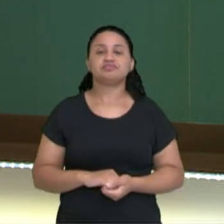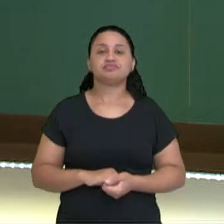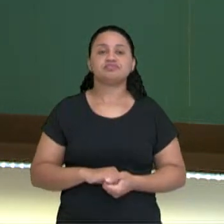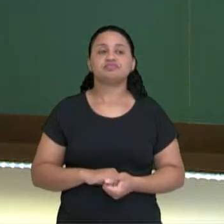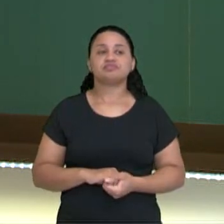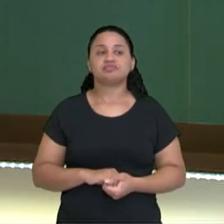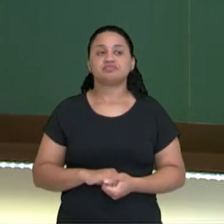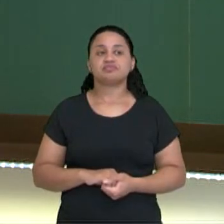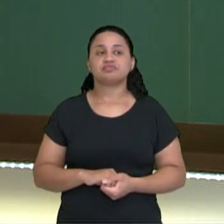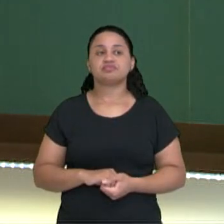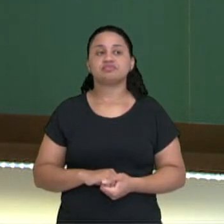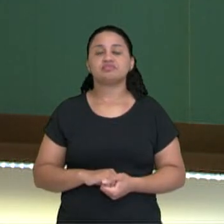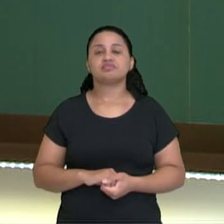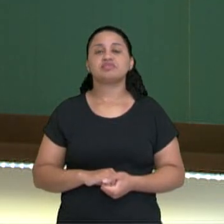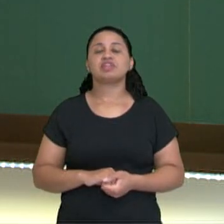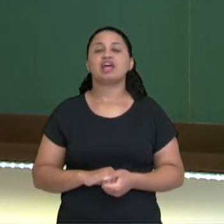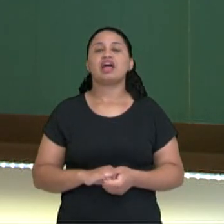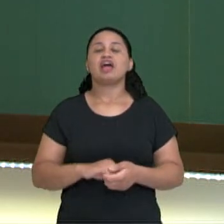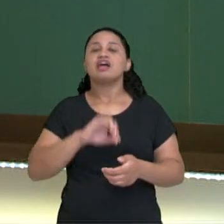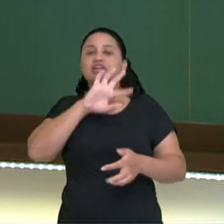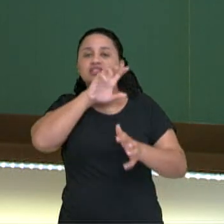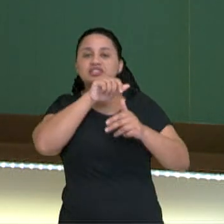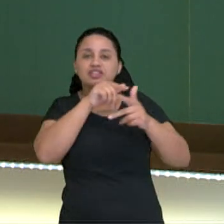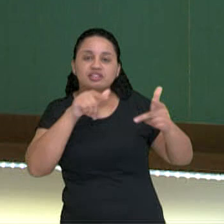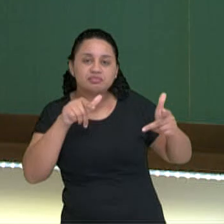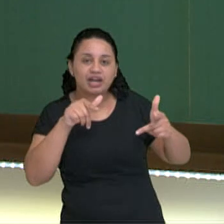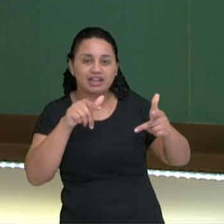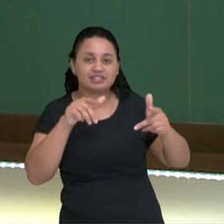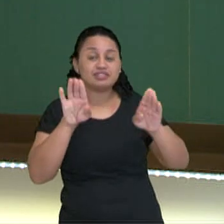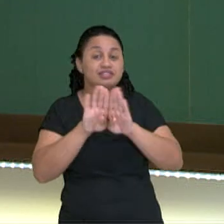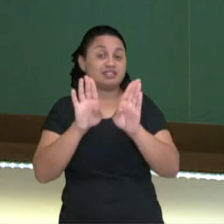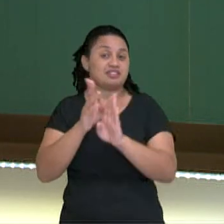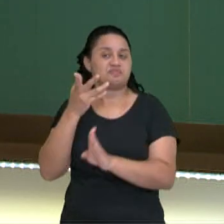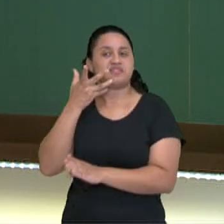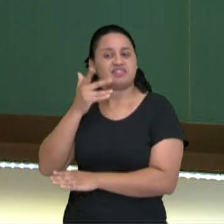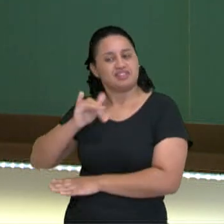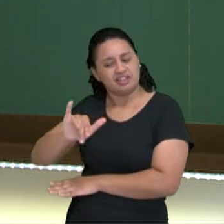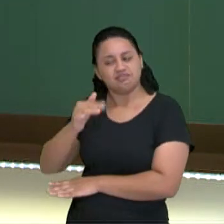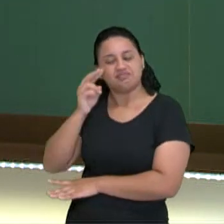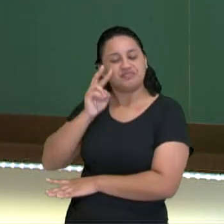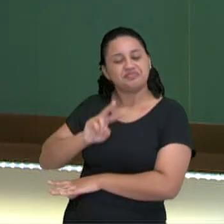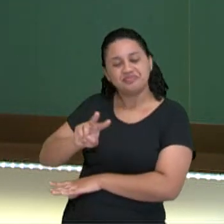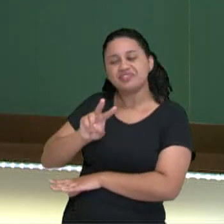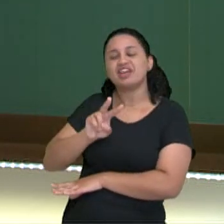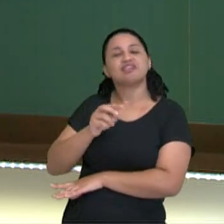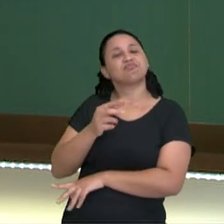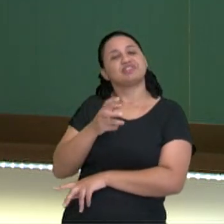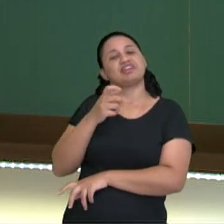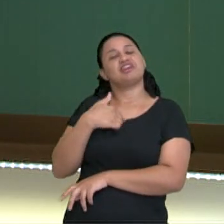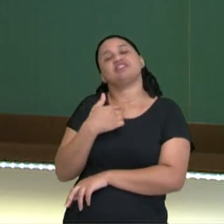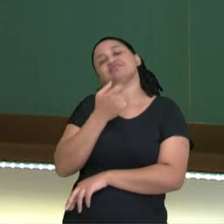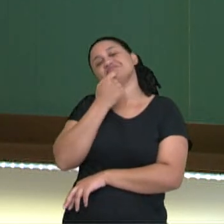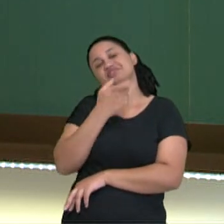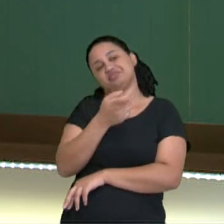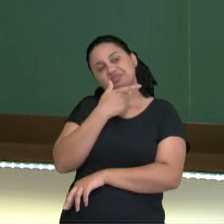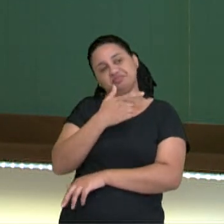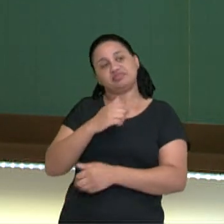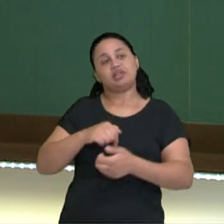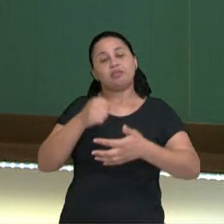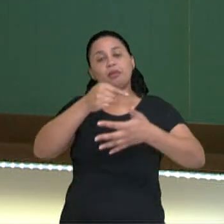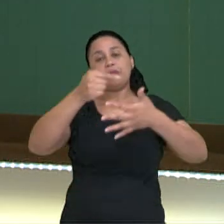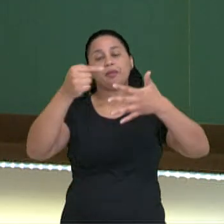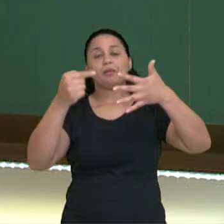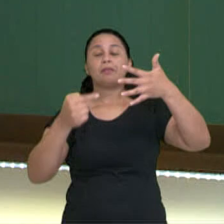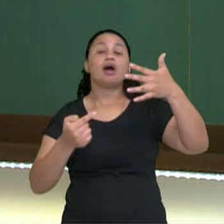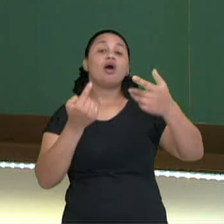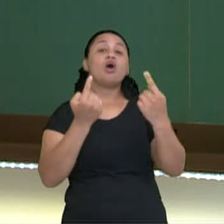Animals e children, os animais e as crianças também, né? Nos divertem, nos fazem dar risada. Então, qual dessas coisas